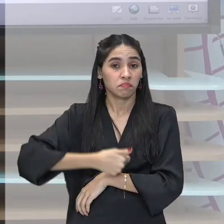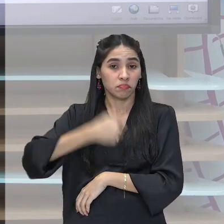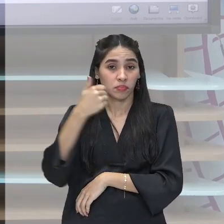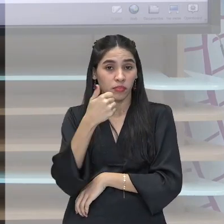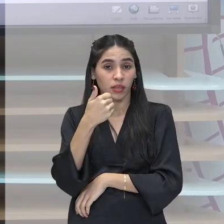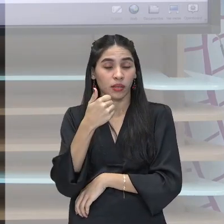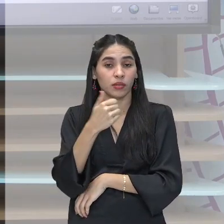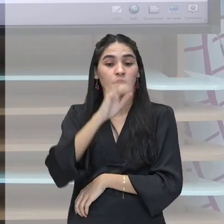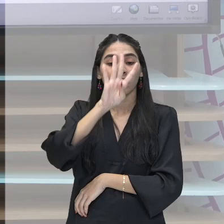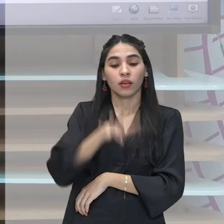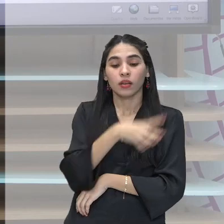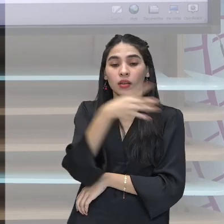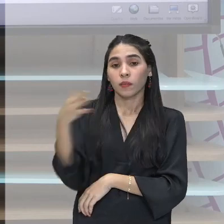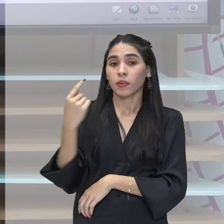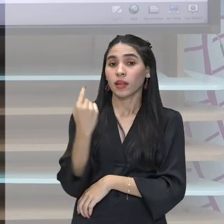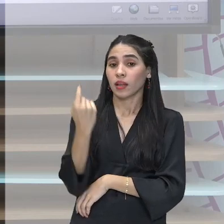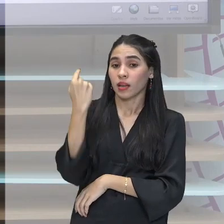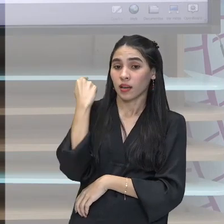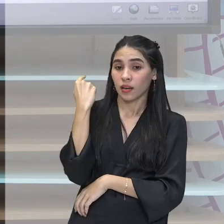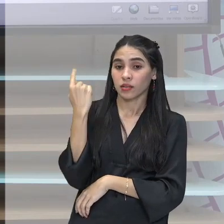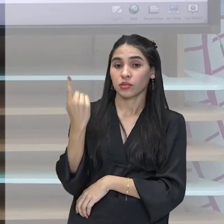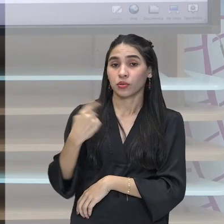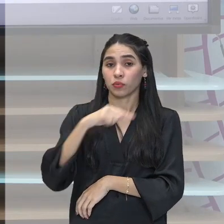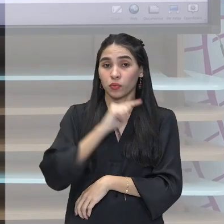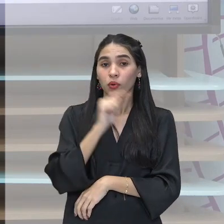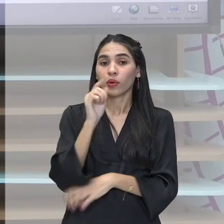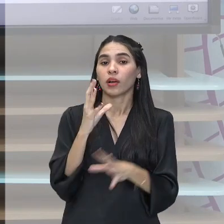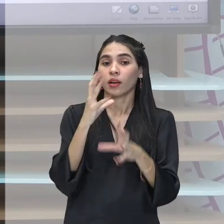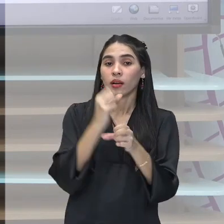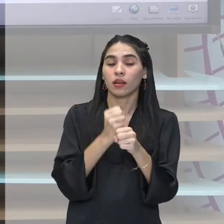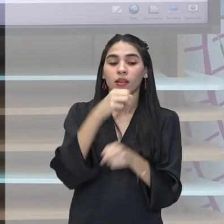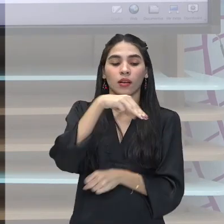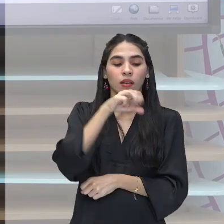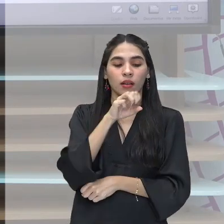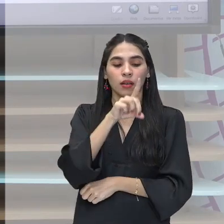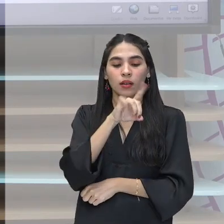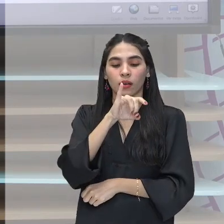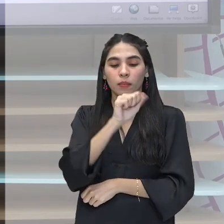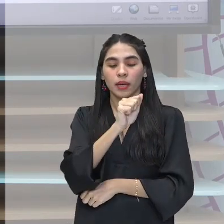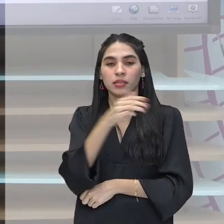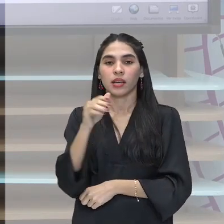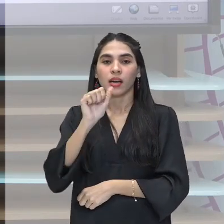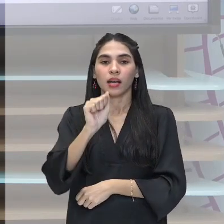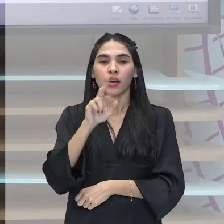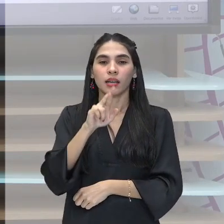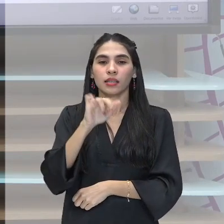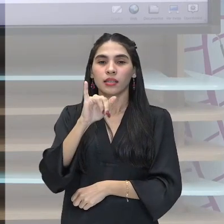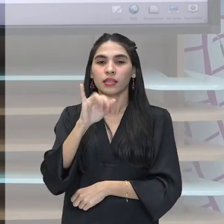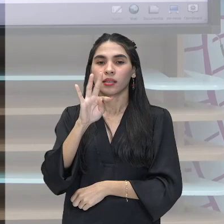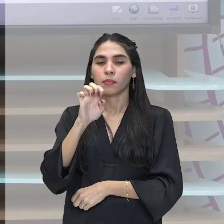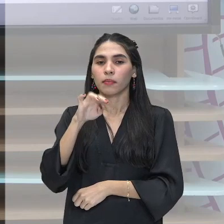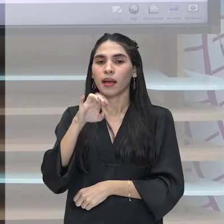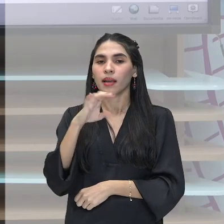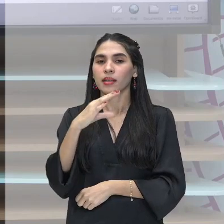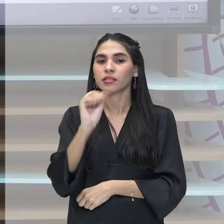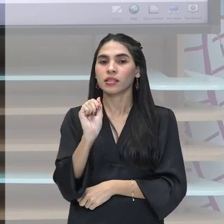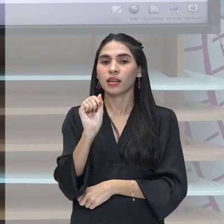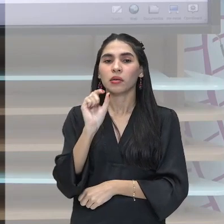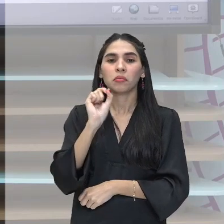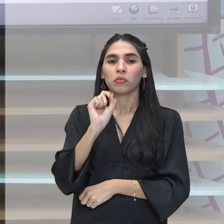da tabela anterior, calculamos a média aritmética. E o que é a média aritmética?